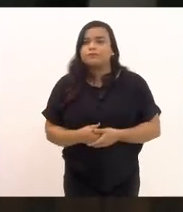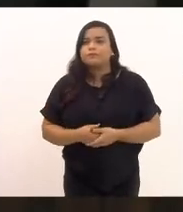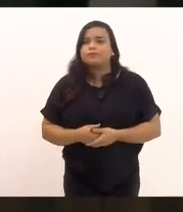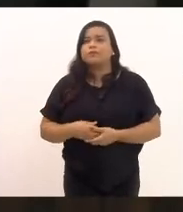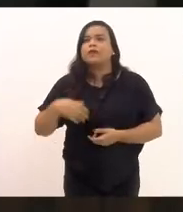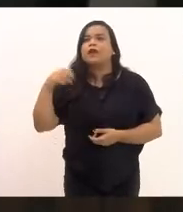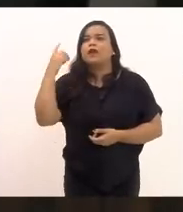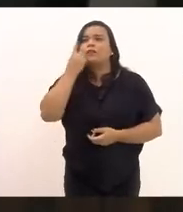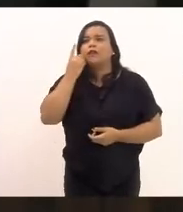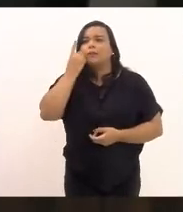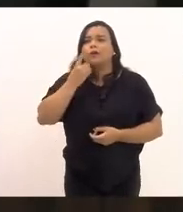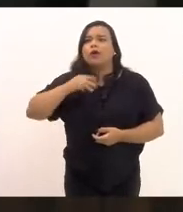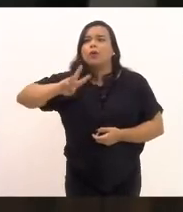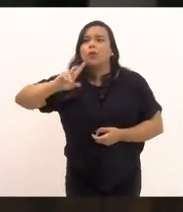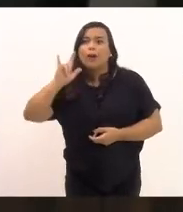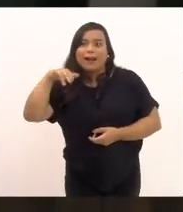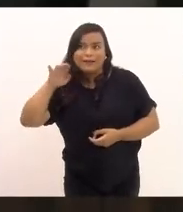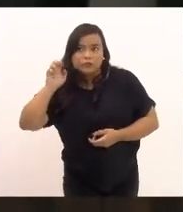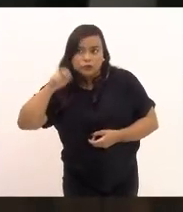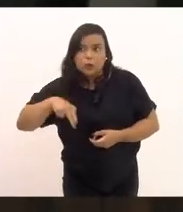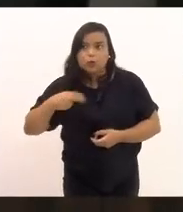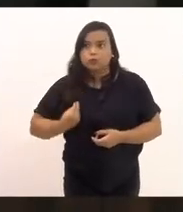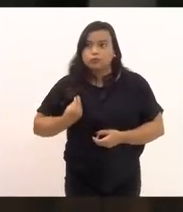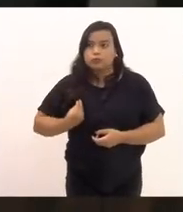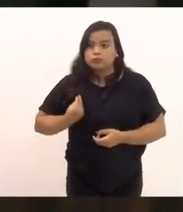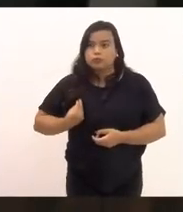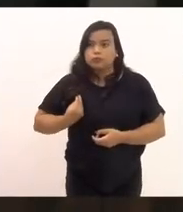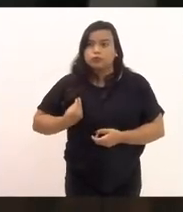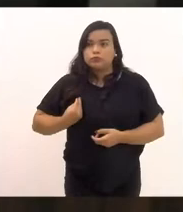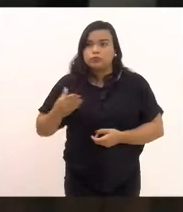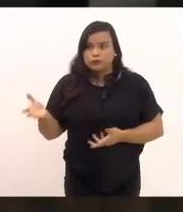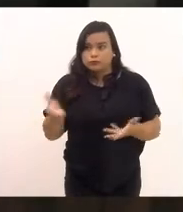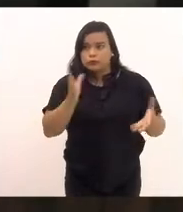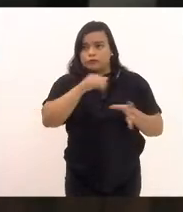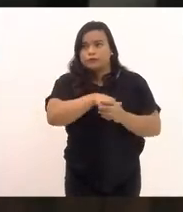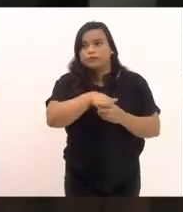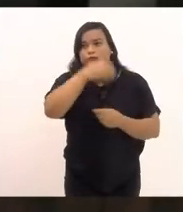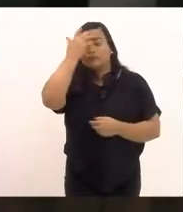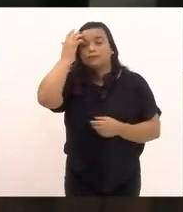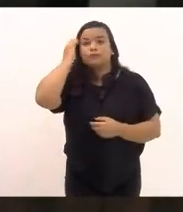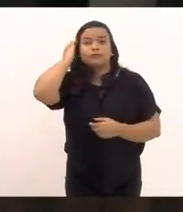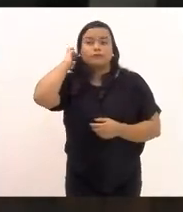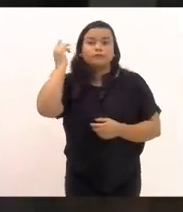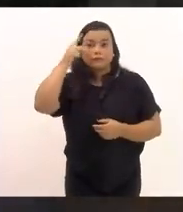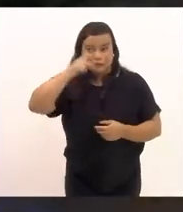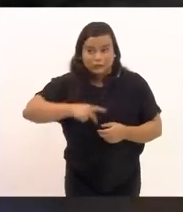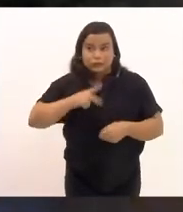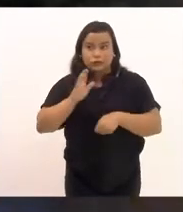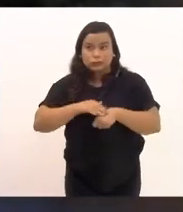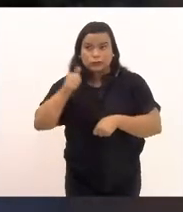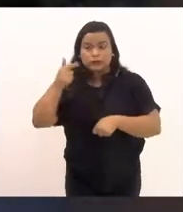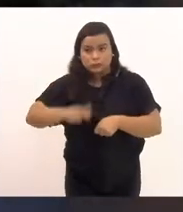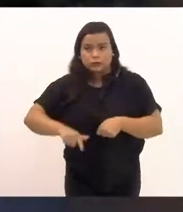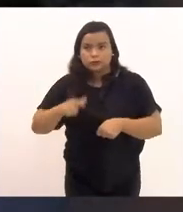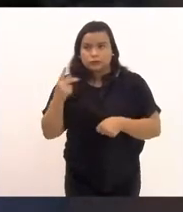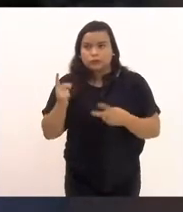Deputado Wellington José, presente, vai votar. Presidente, será proceder à segunda chamada. Não, ele não veio